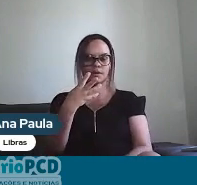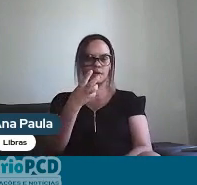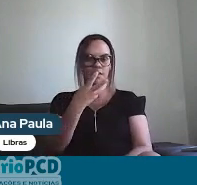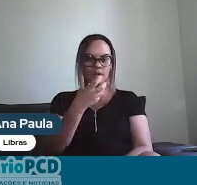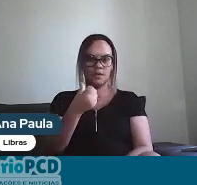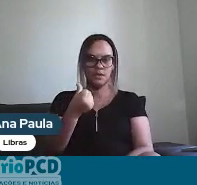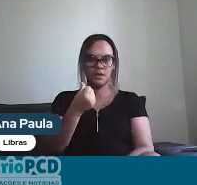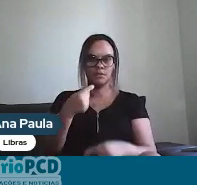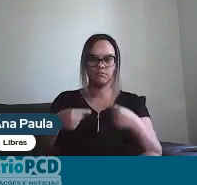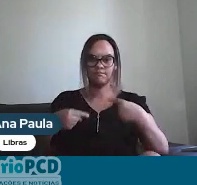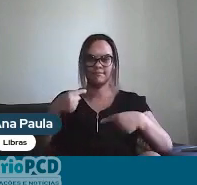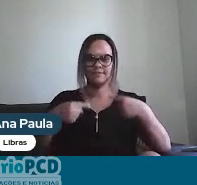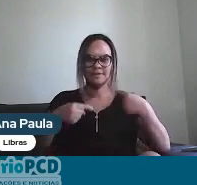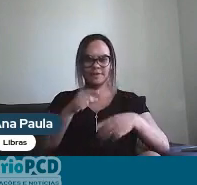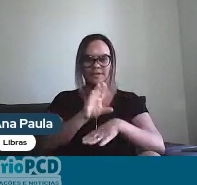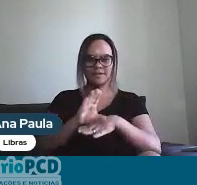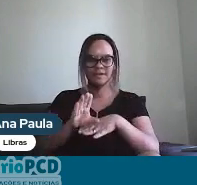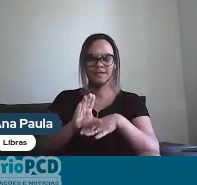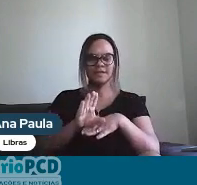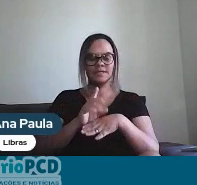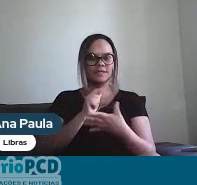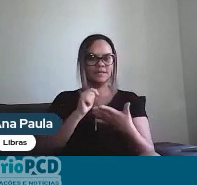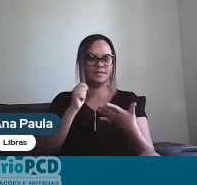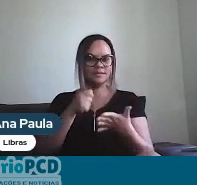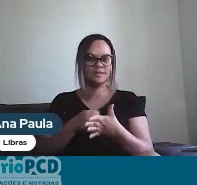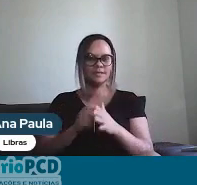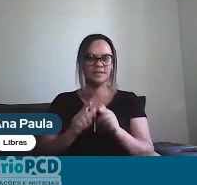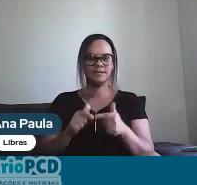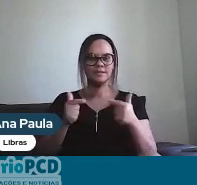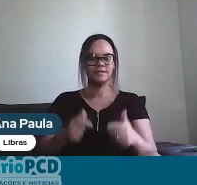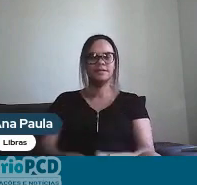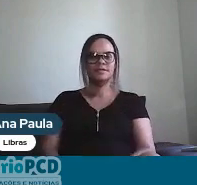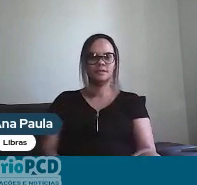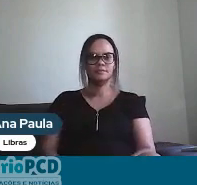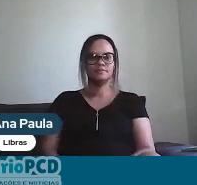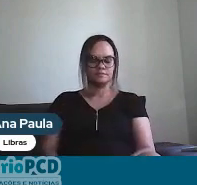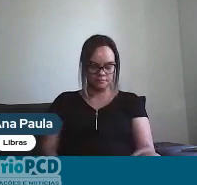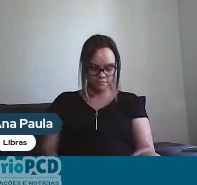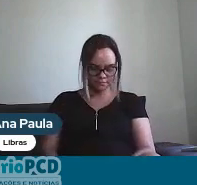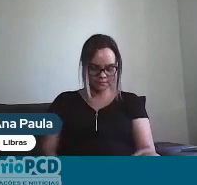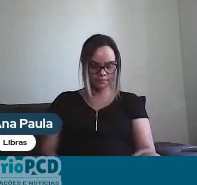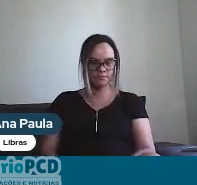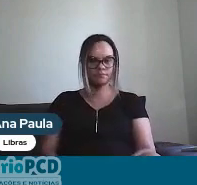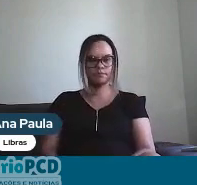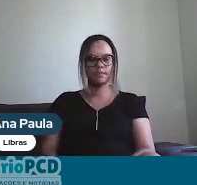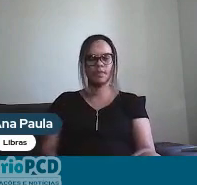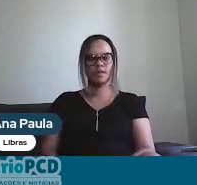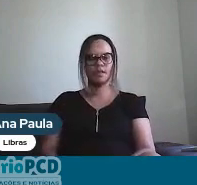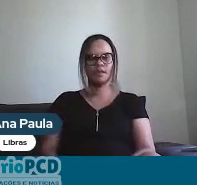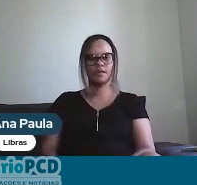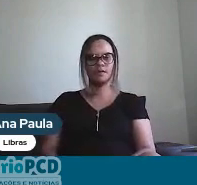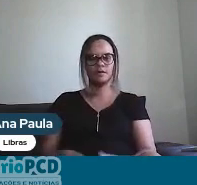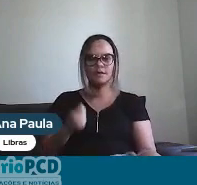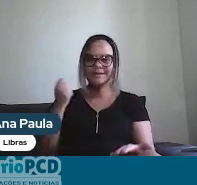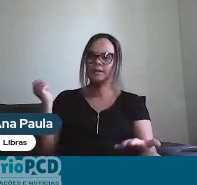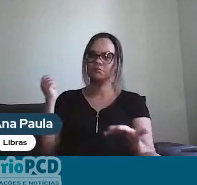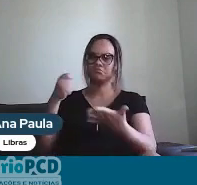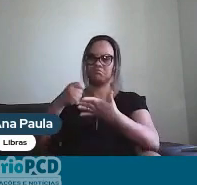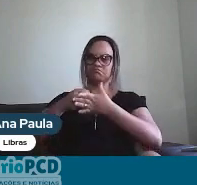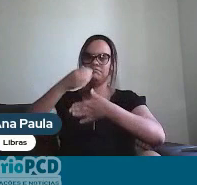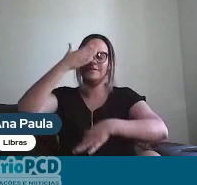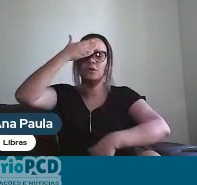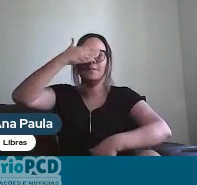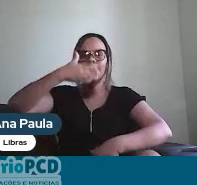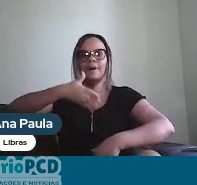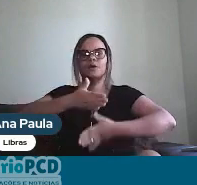políticas públicas, entre benefícios, ações afirmativas, etc., que precisam de uma constatação, né, se a pessoa é pessoa com